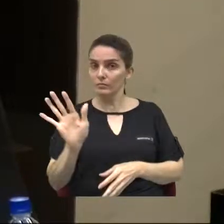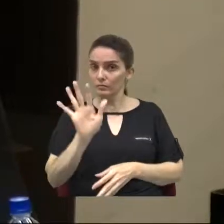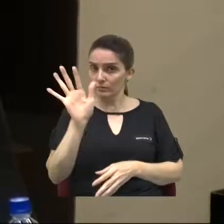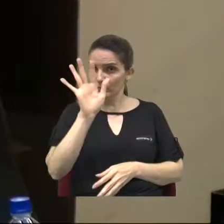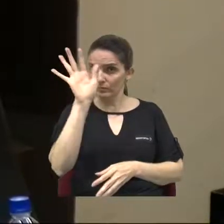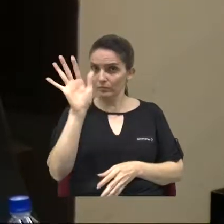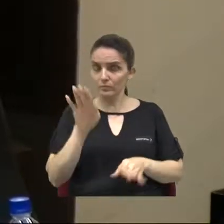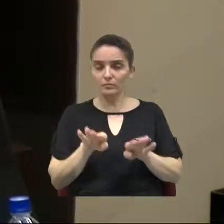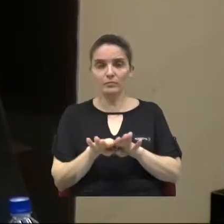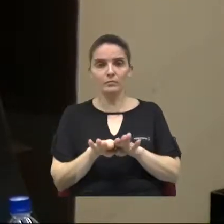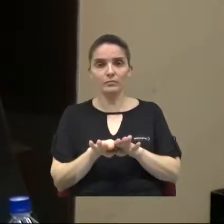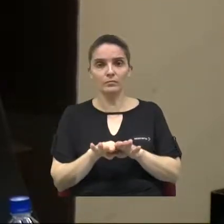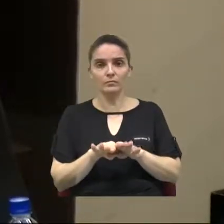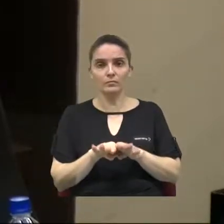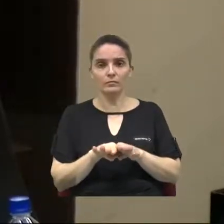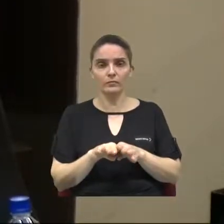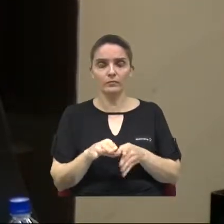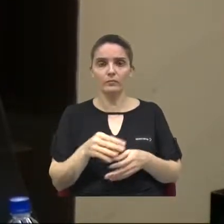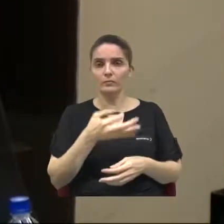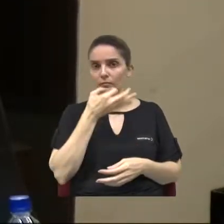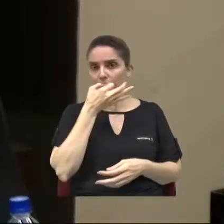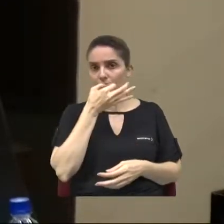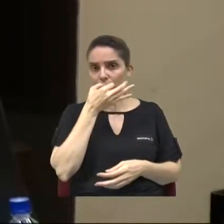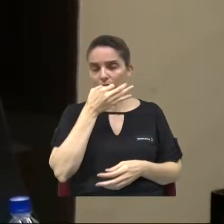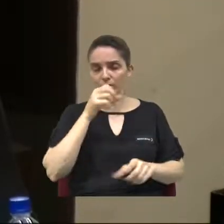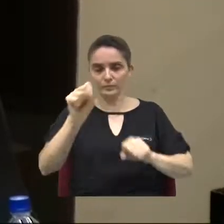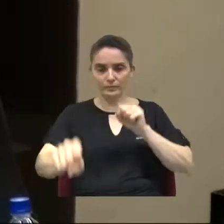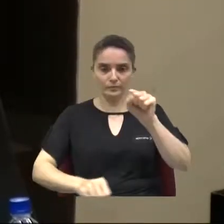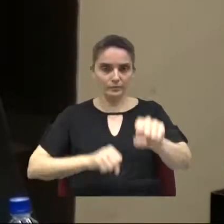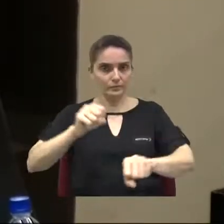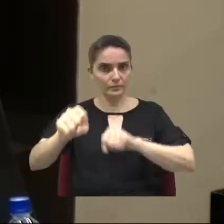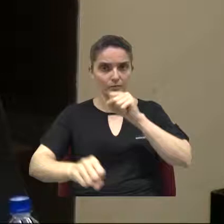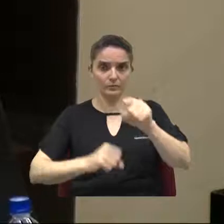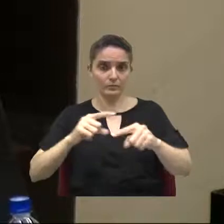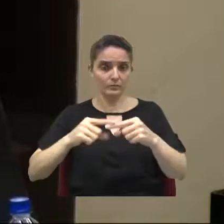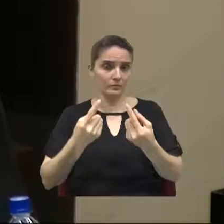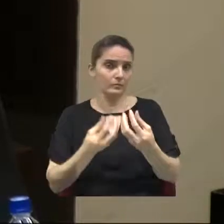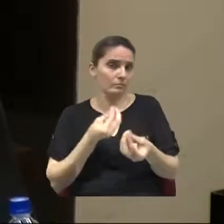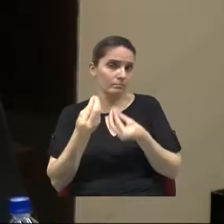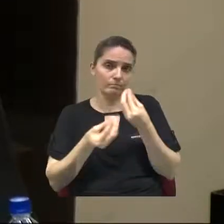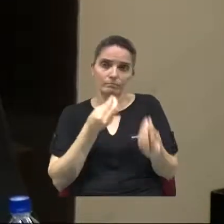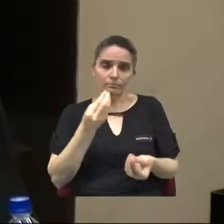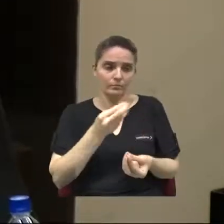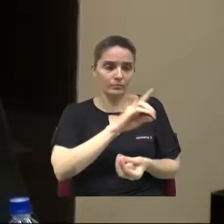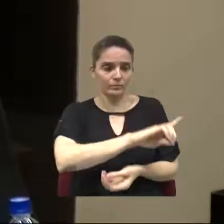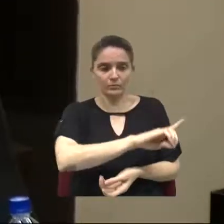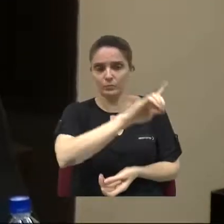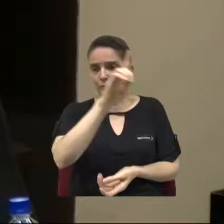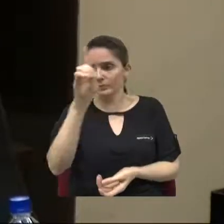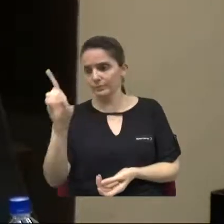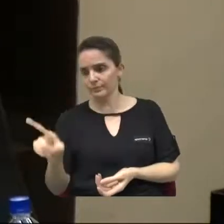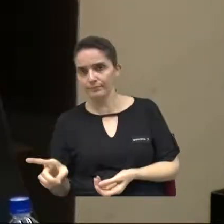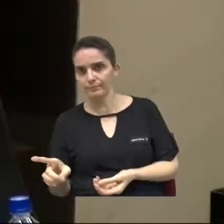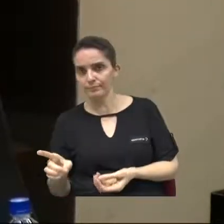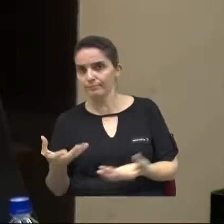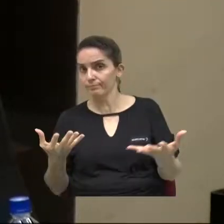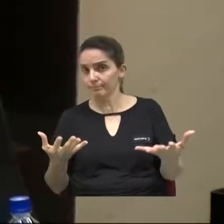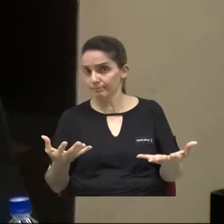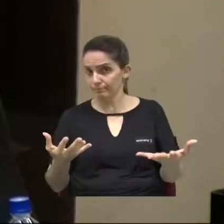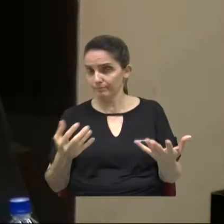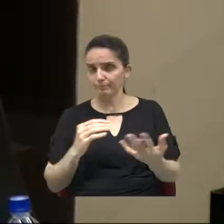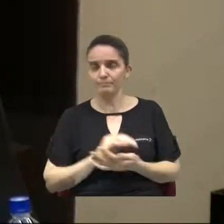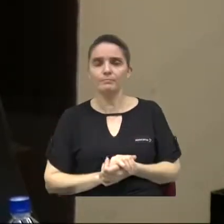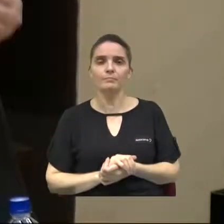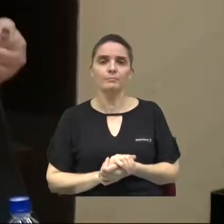dos ciclistas, mas não dá para ser 24 horas. E aí fica toda uma sugestão, né,